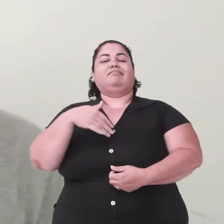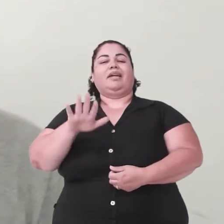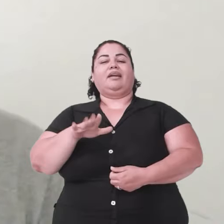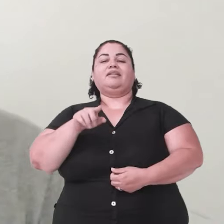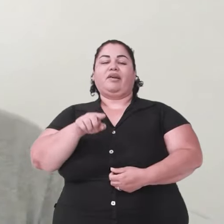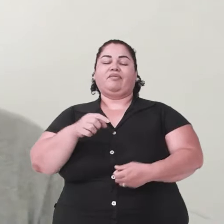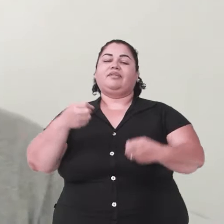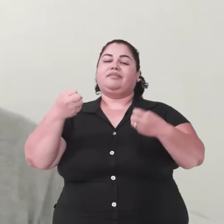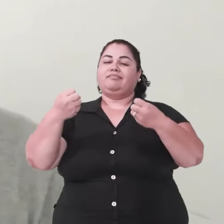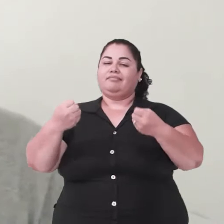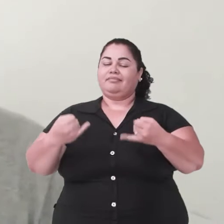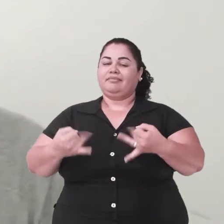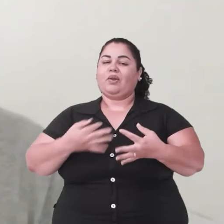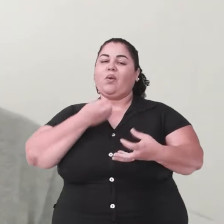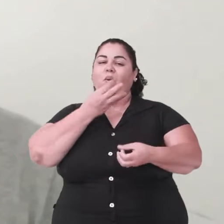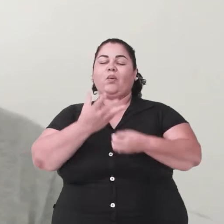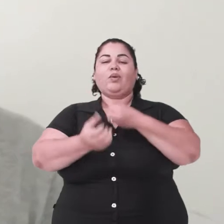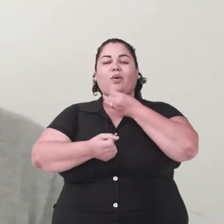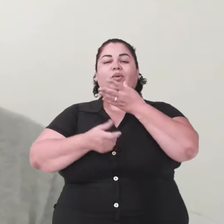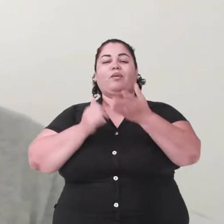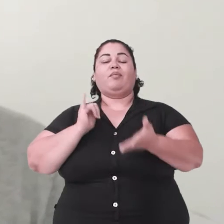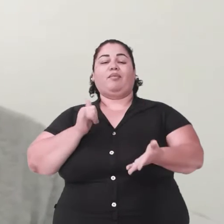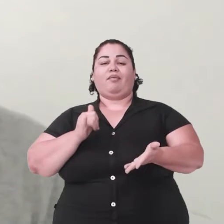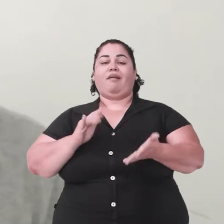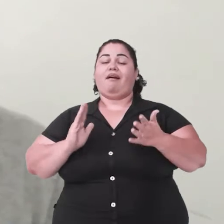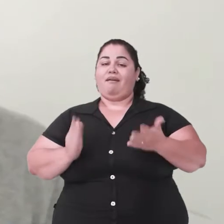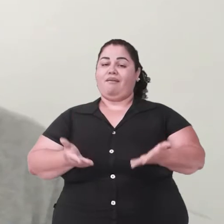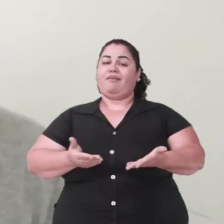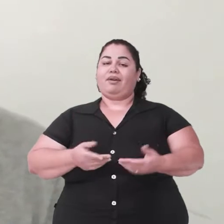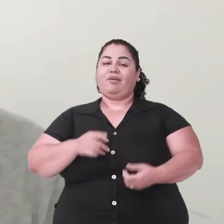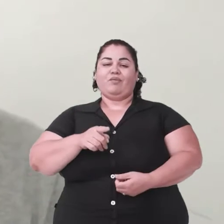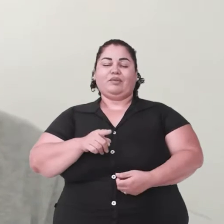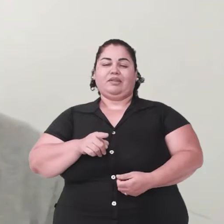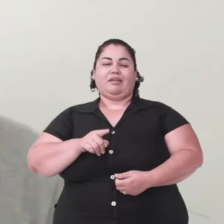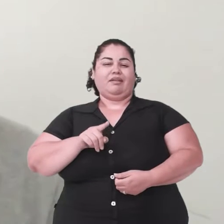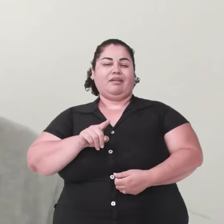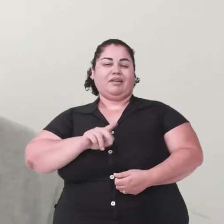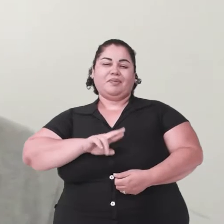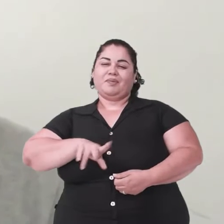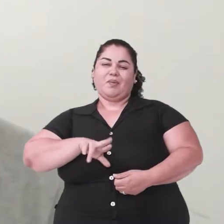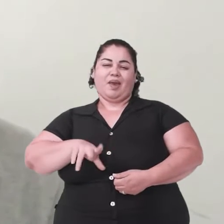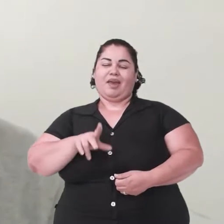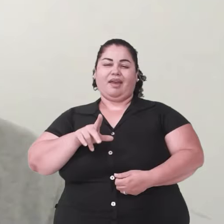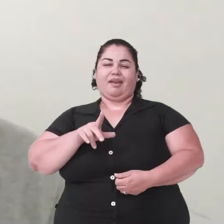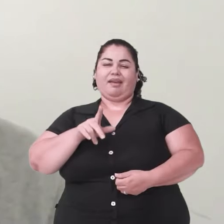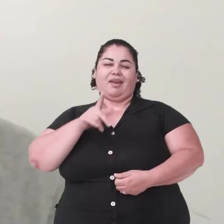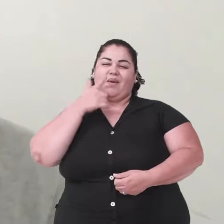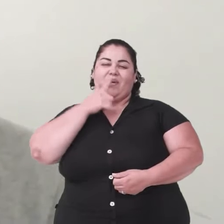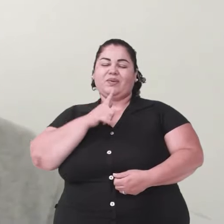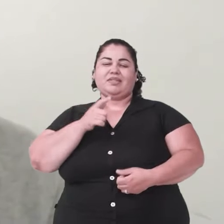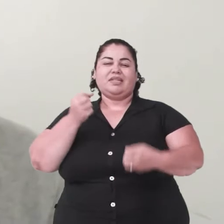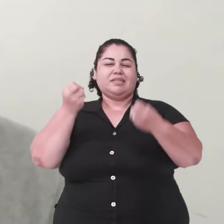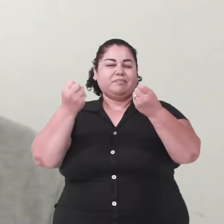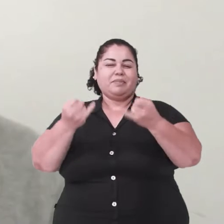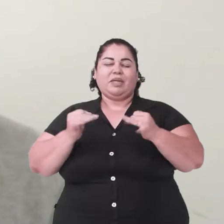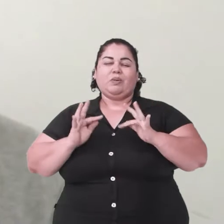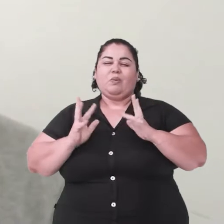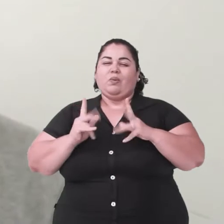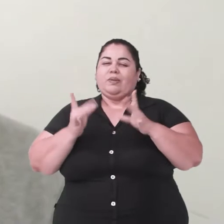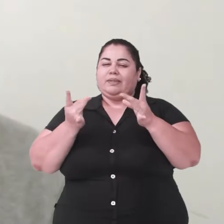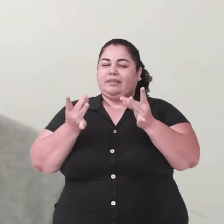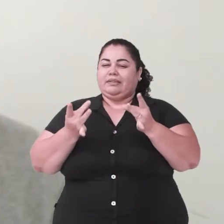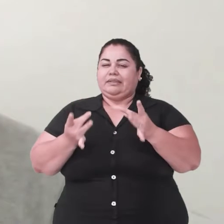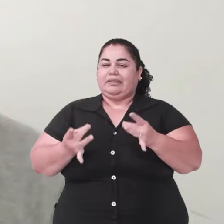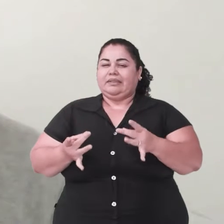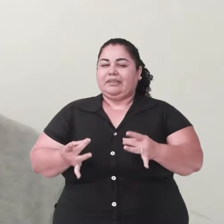E vai contá-los agora, né? Você não vai conseguir falar tudo, exatamente